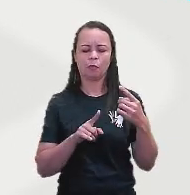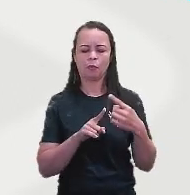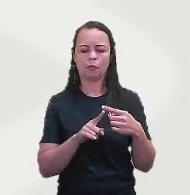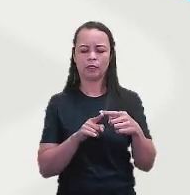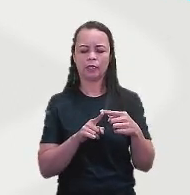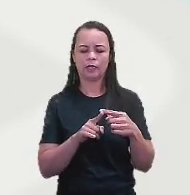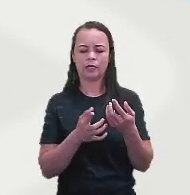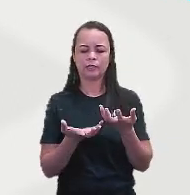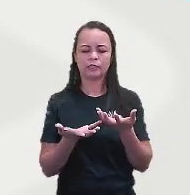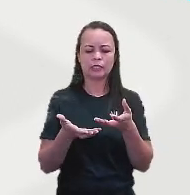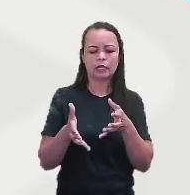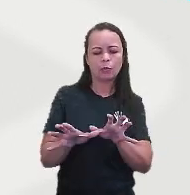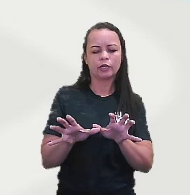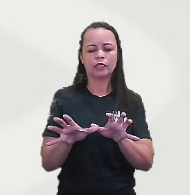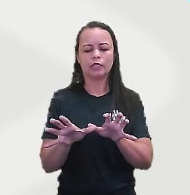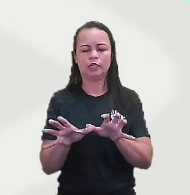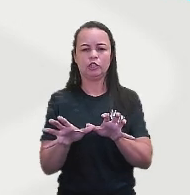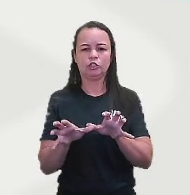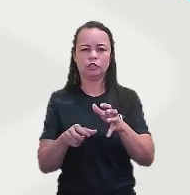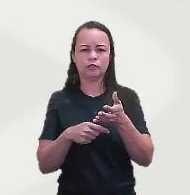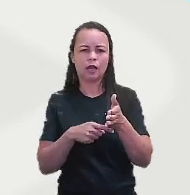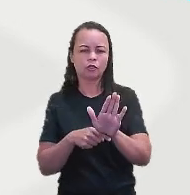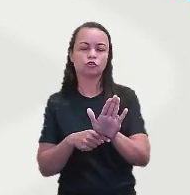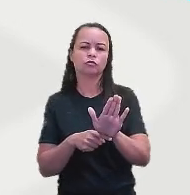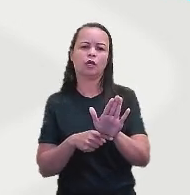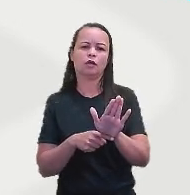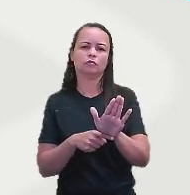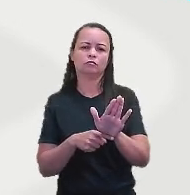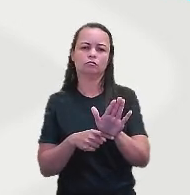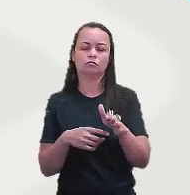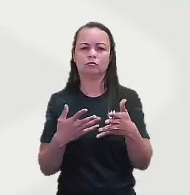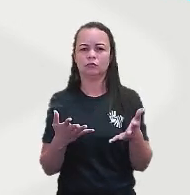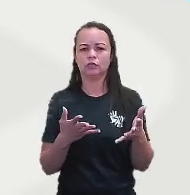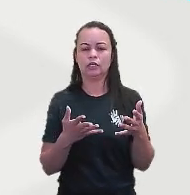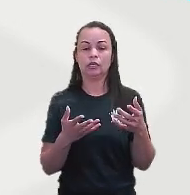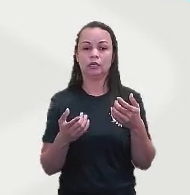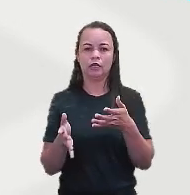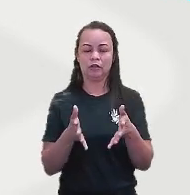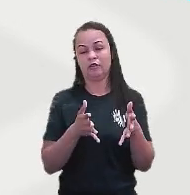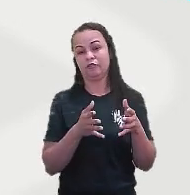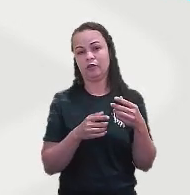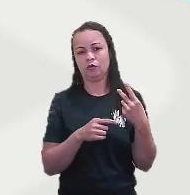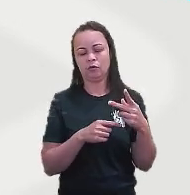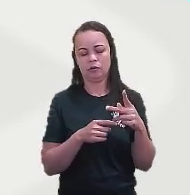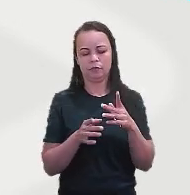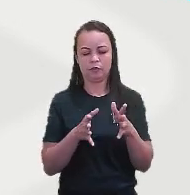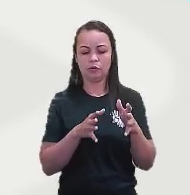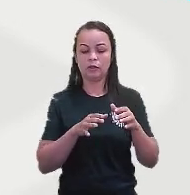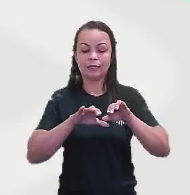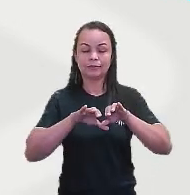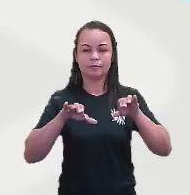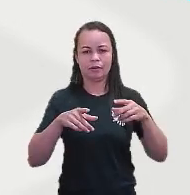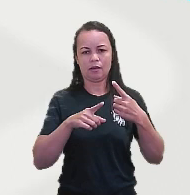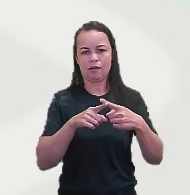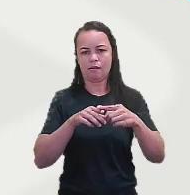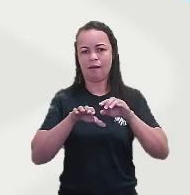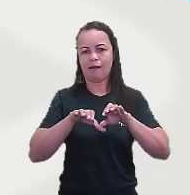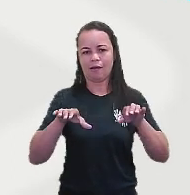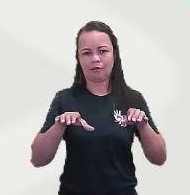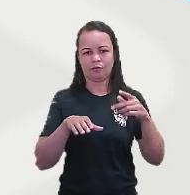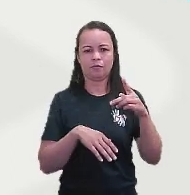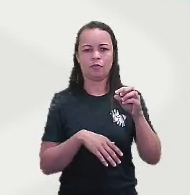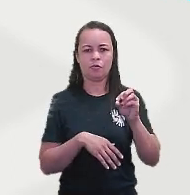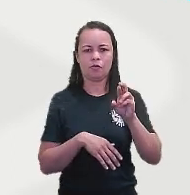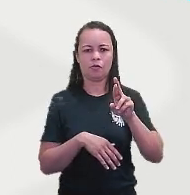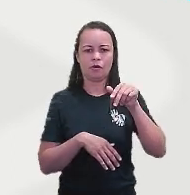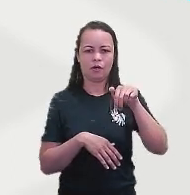assim, ó. Não, ele não revelou o motivo pelo qual não quis contribuir. Então, ali seria porquê separado. Ó. Não revelou por